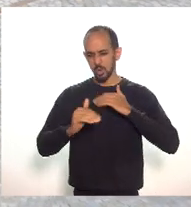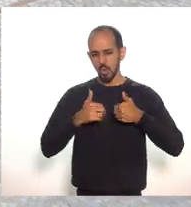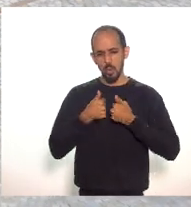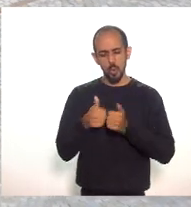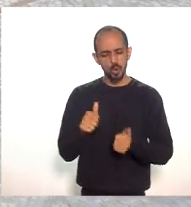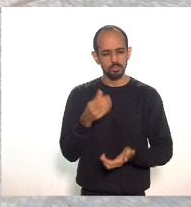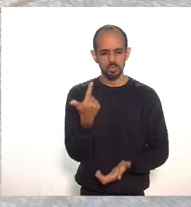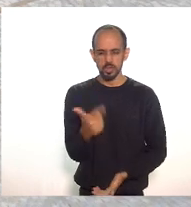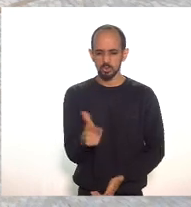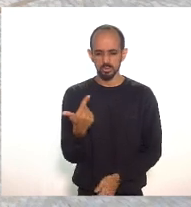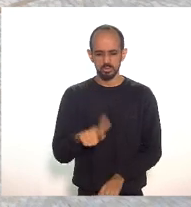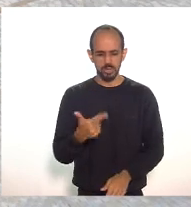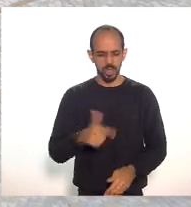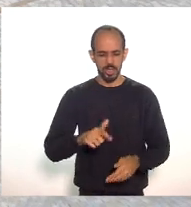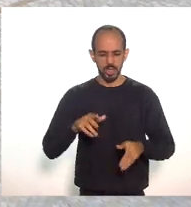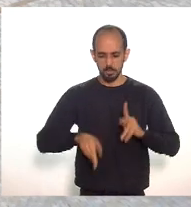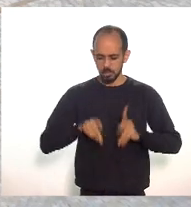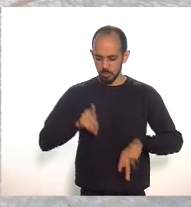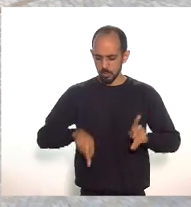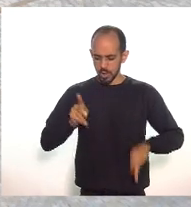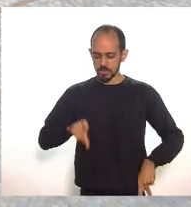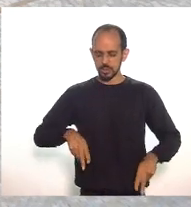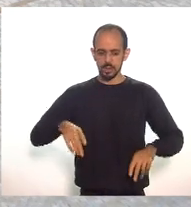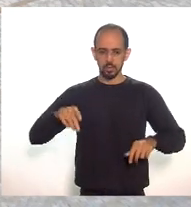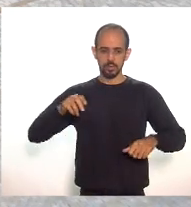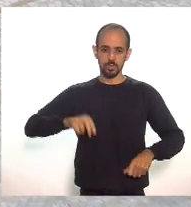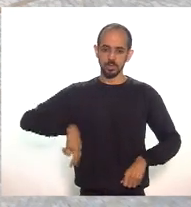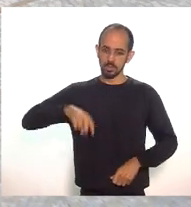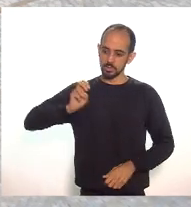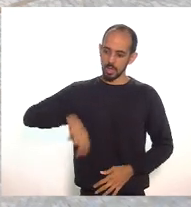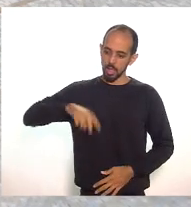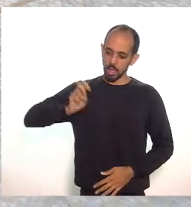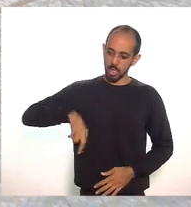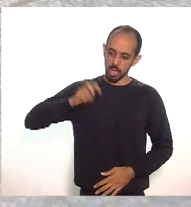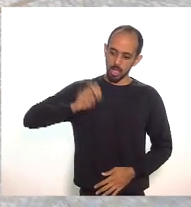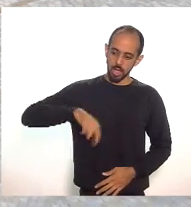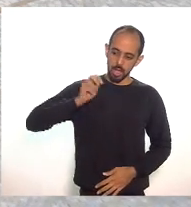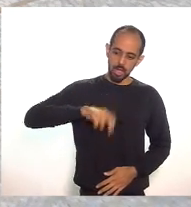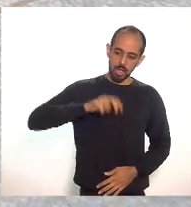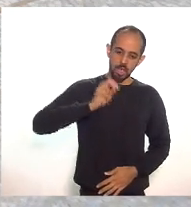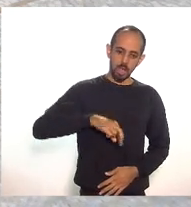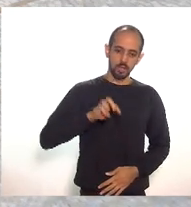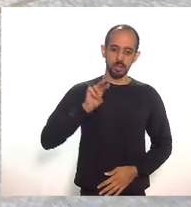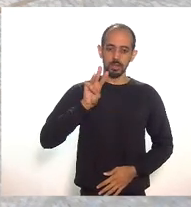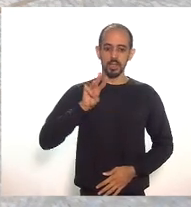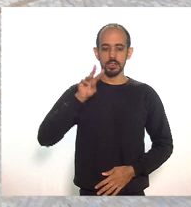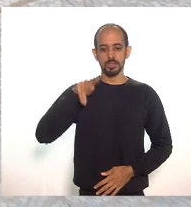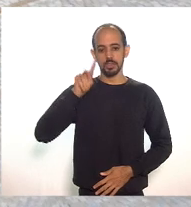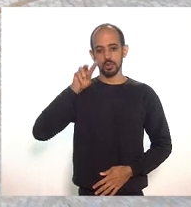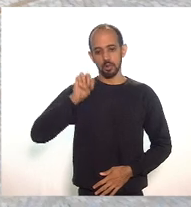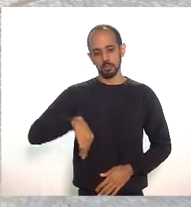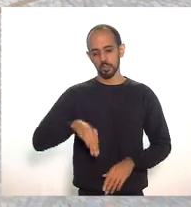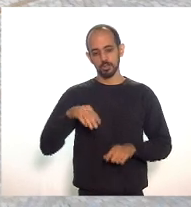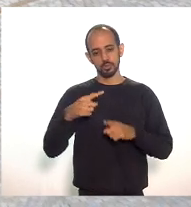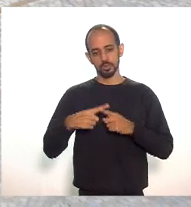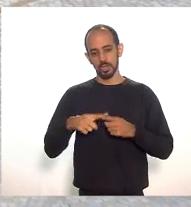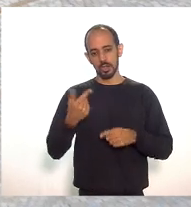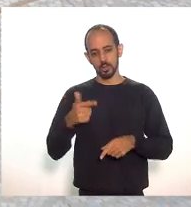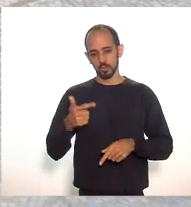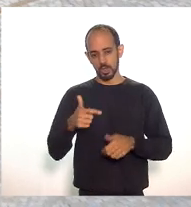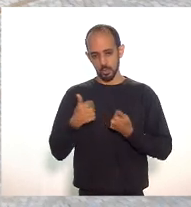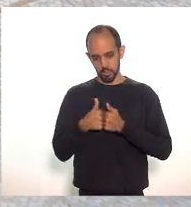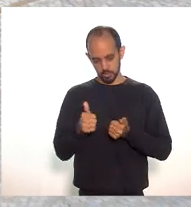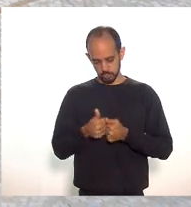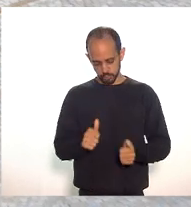não tem EA população está aparecendo a visão dando 3 Km da estação de trem até suas casas que não têm olhos E